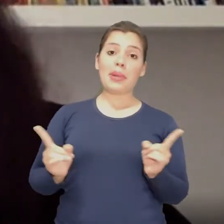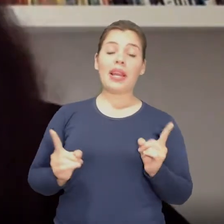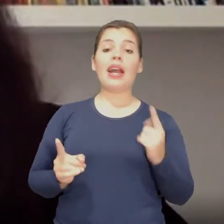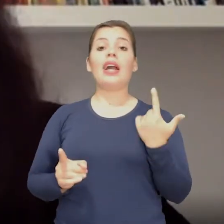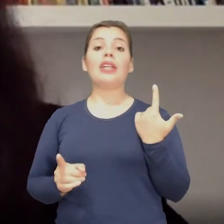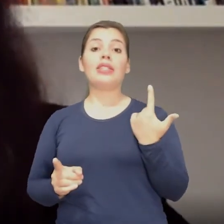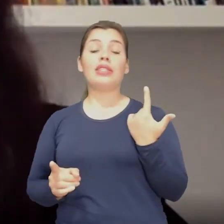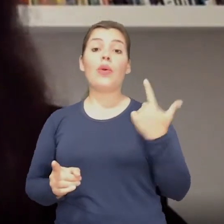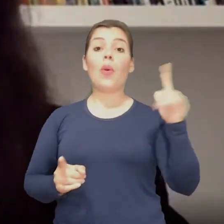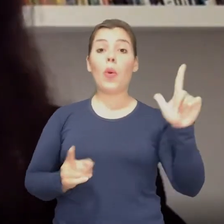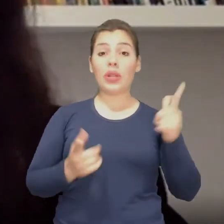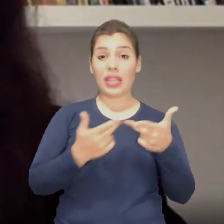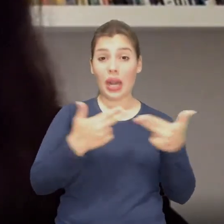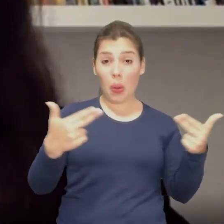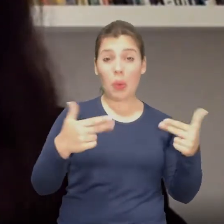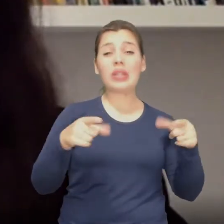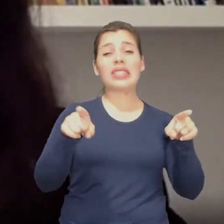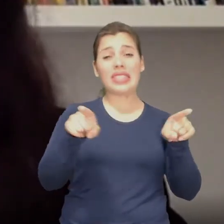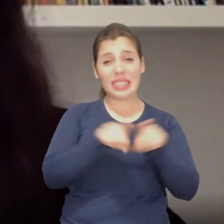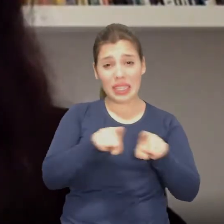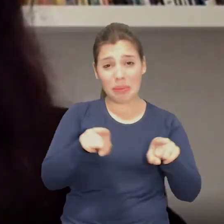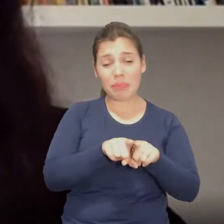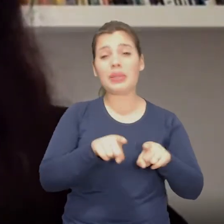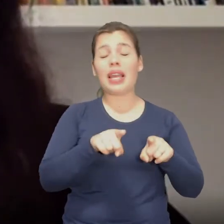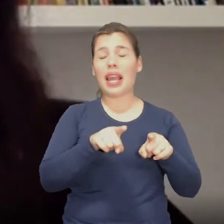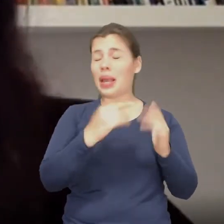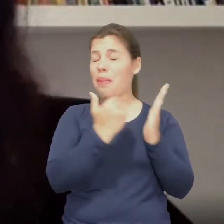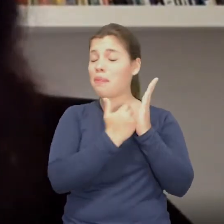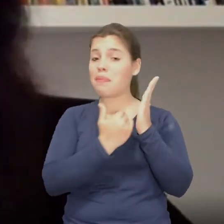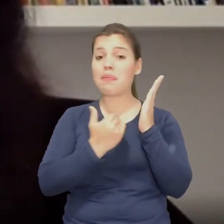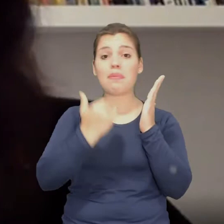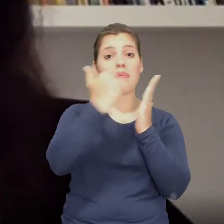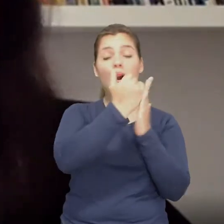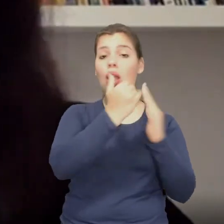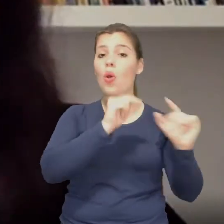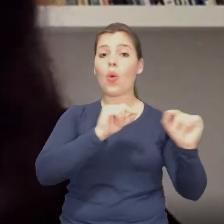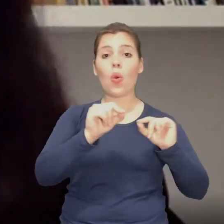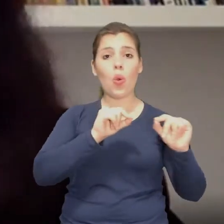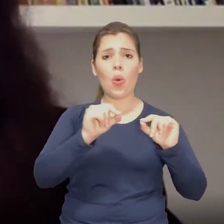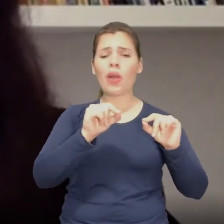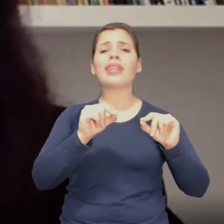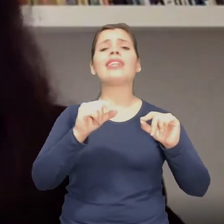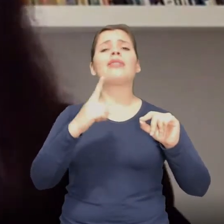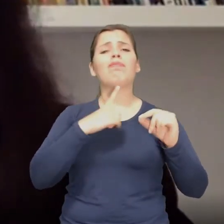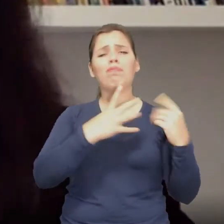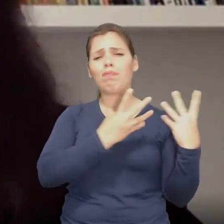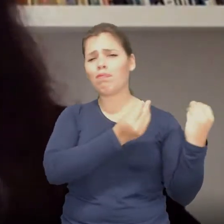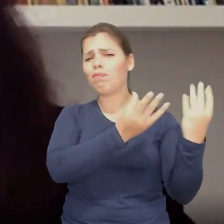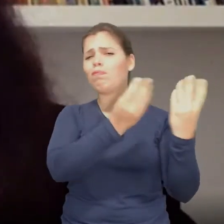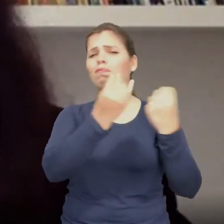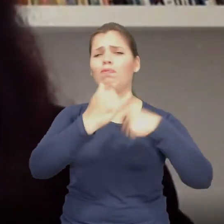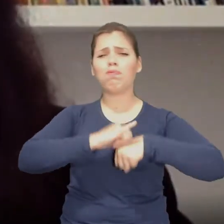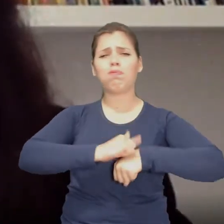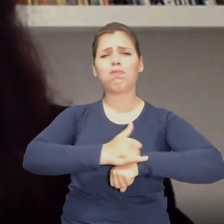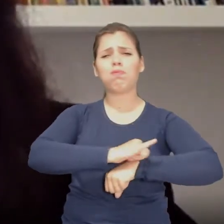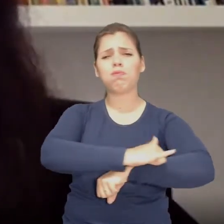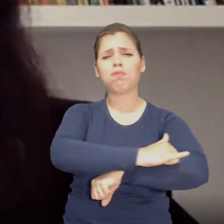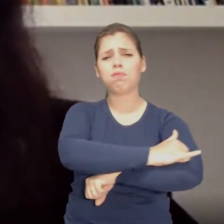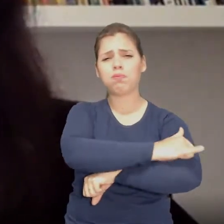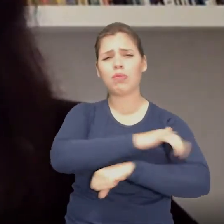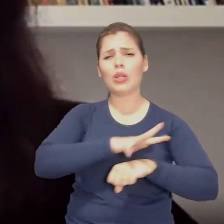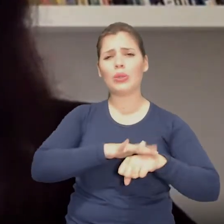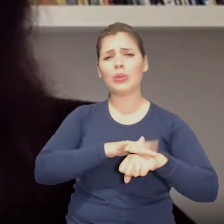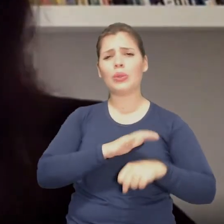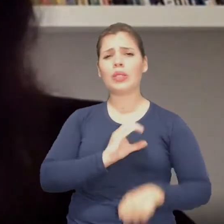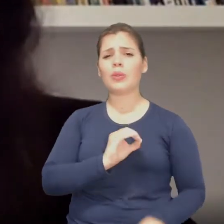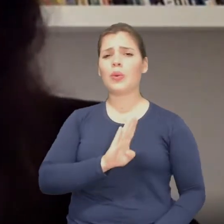ainda mais grave, que é a epidemia de obesidade, né? Então tem um contrassenso aí, tem uma coisa errada acontecendo. Então,